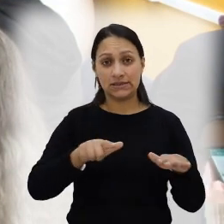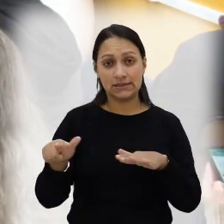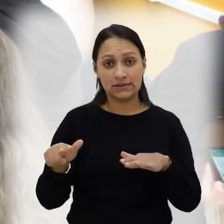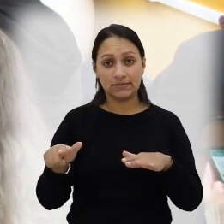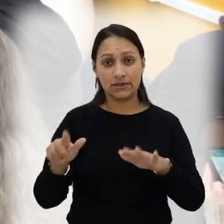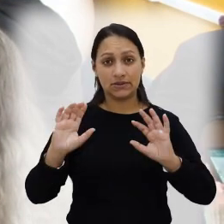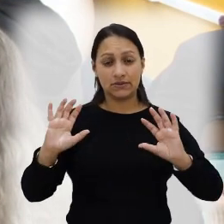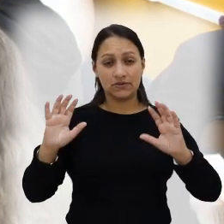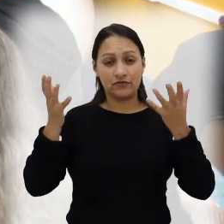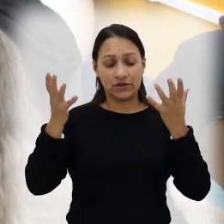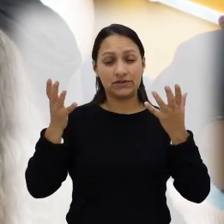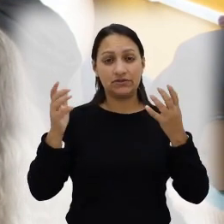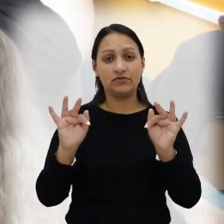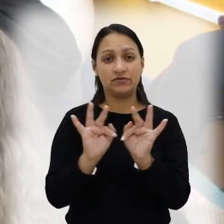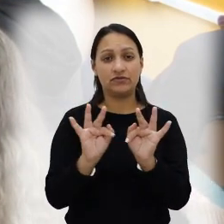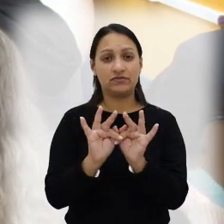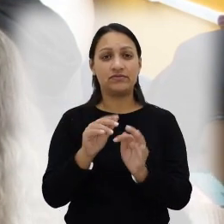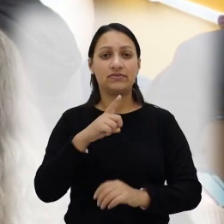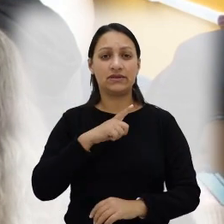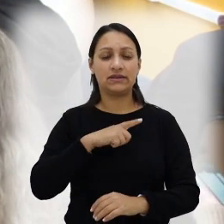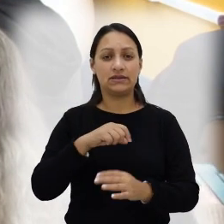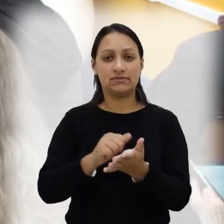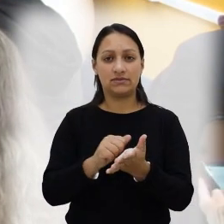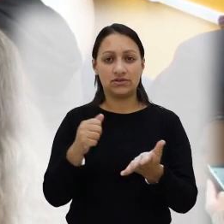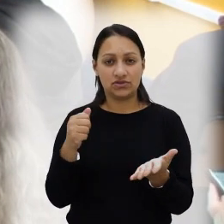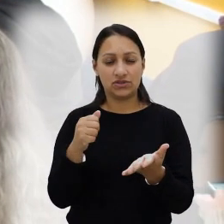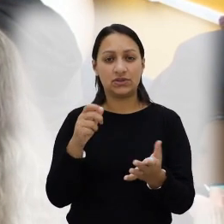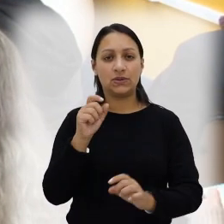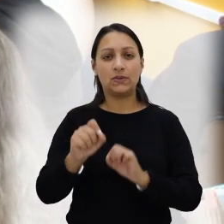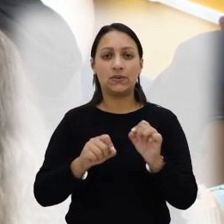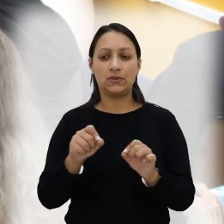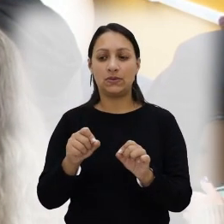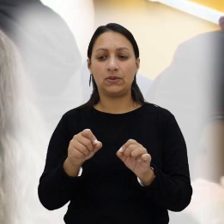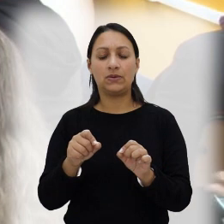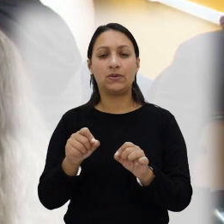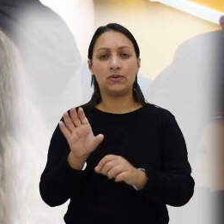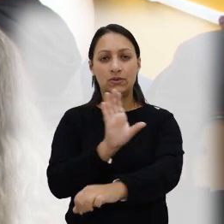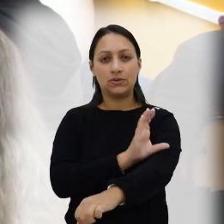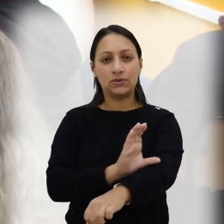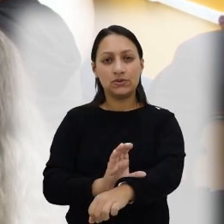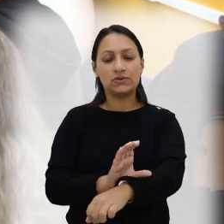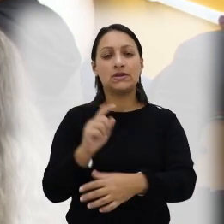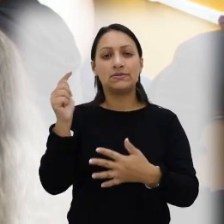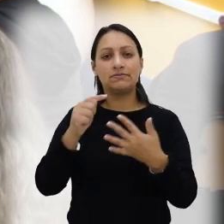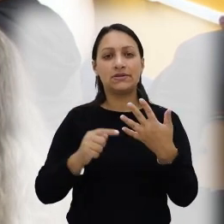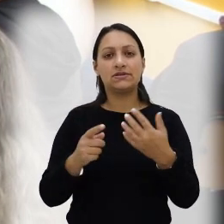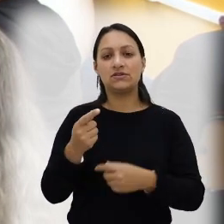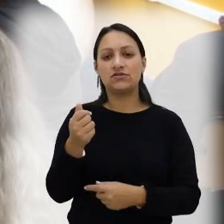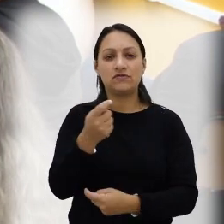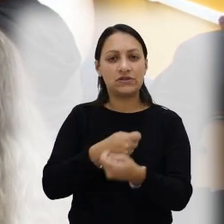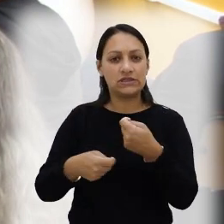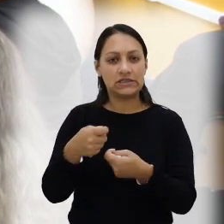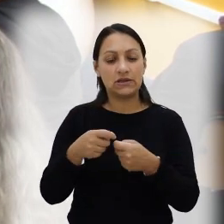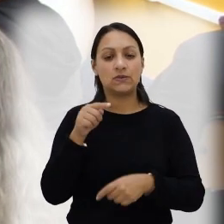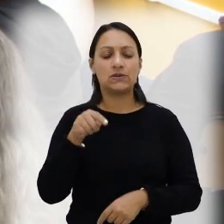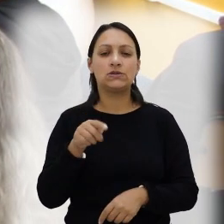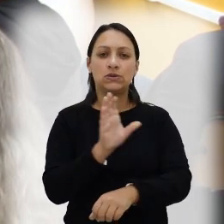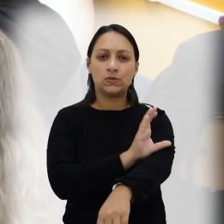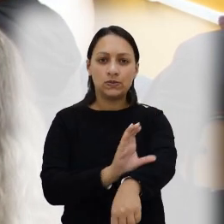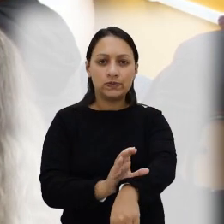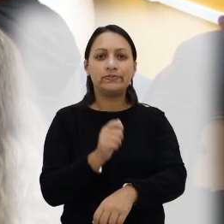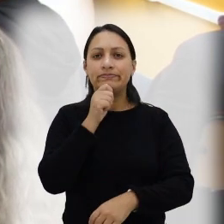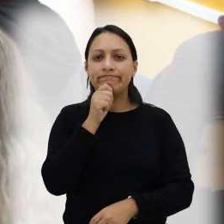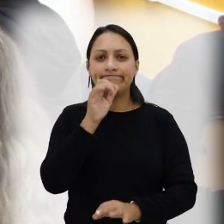do evento na Fevale, tem uma agenda, que é o curso de aspectos financeiros, né, e esse curso a gente está